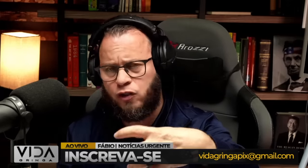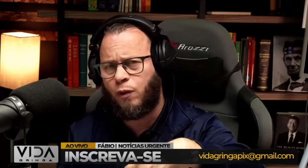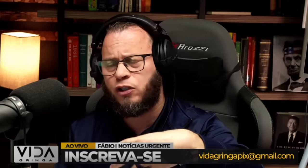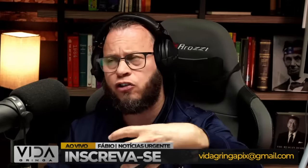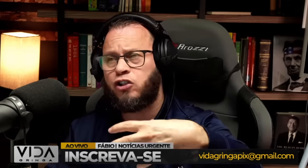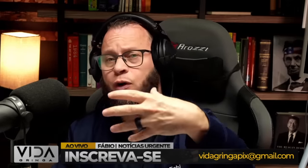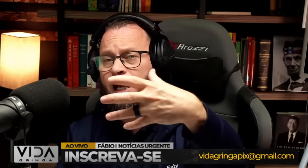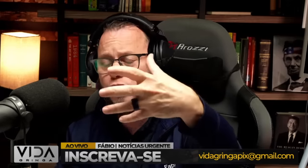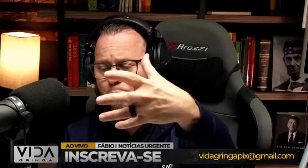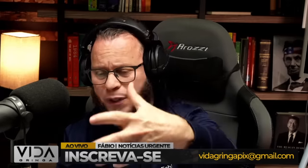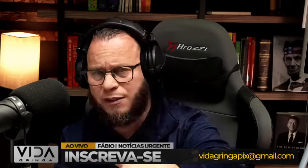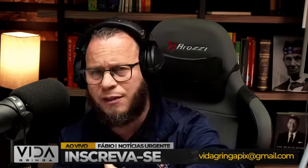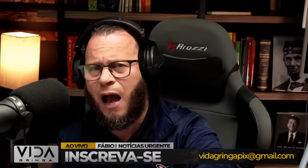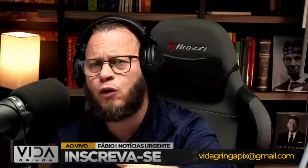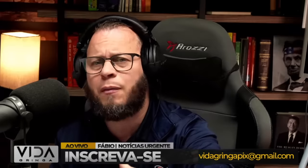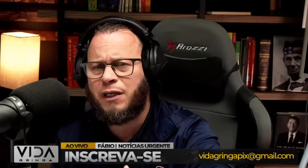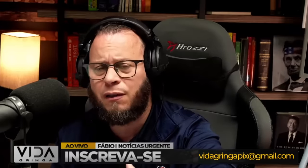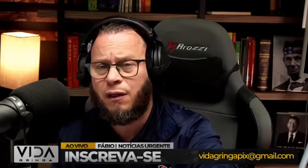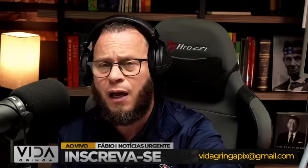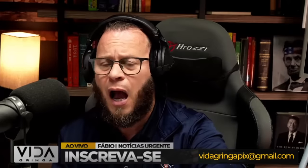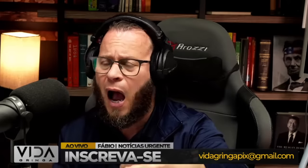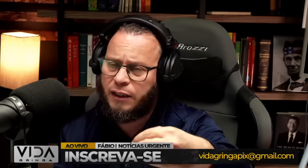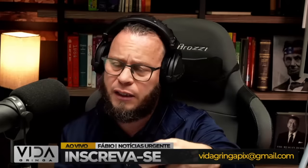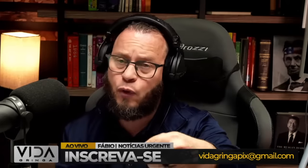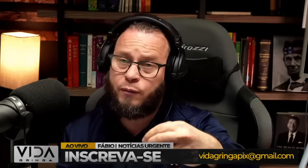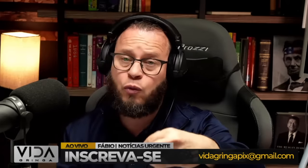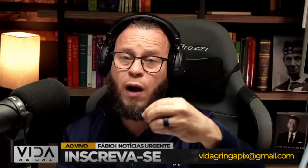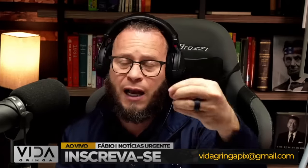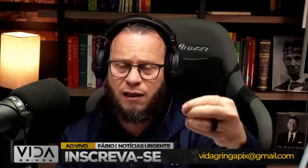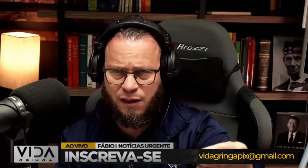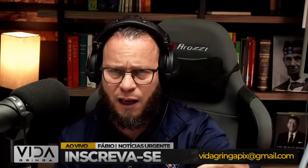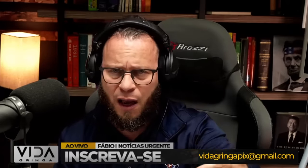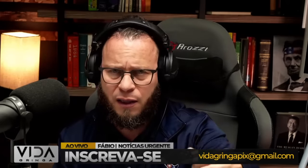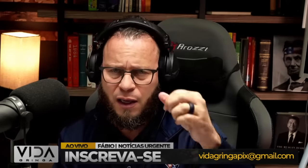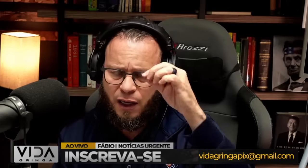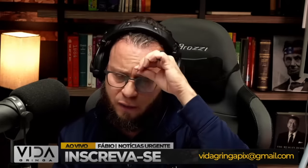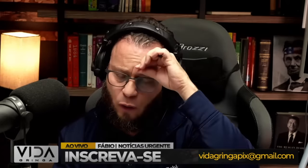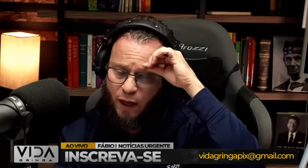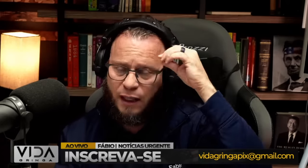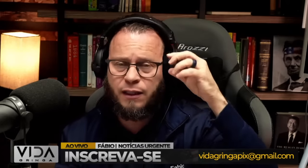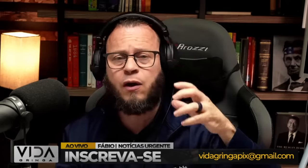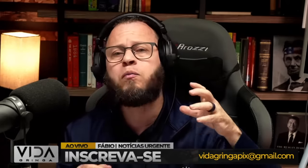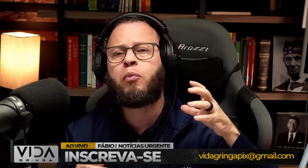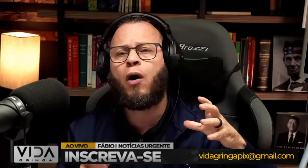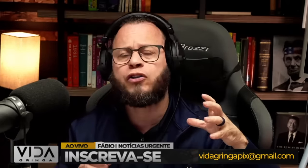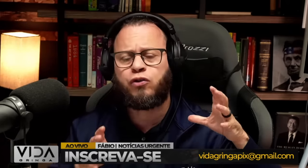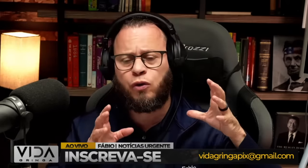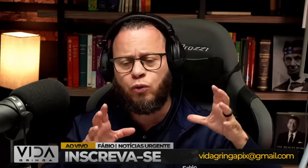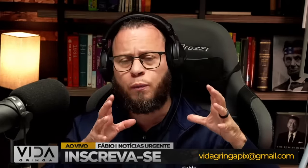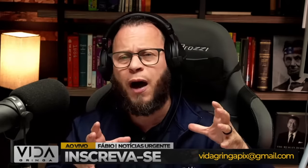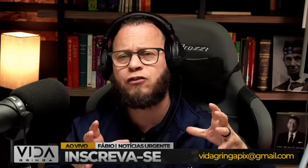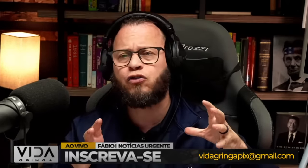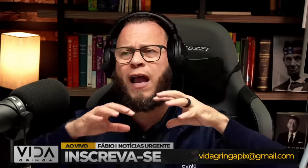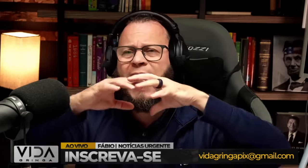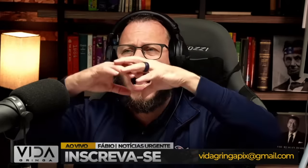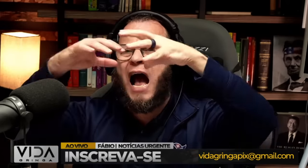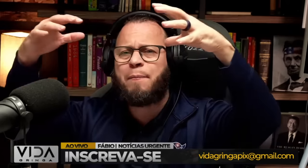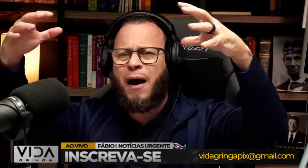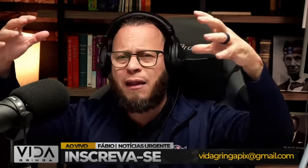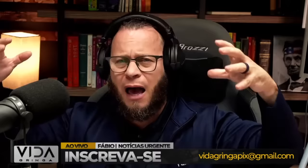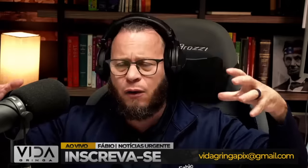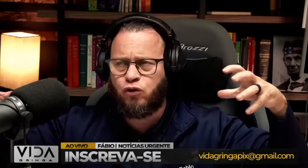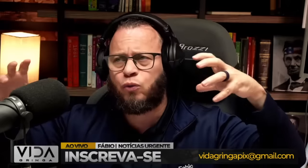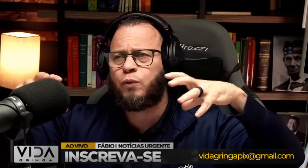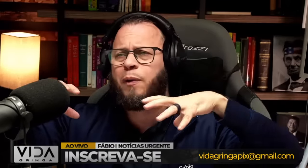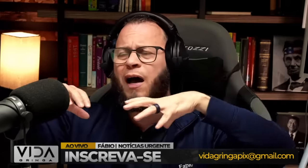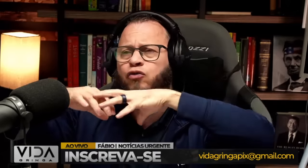seja, o Alexandre de Moraes pisar numa mina. Aí, meu amigo, a casa cai. Então, ele não pode. O segundo passo é